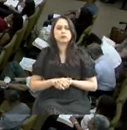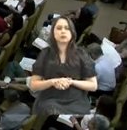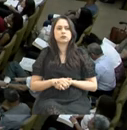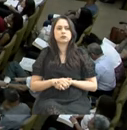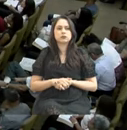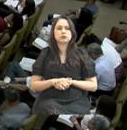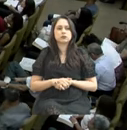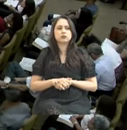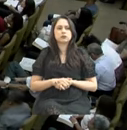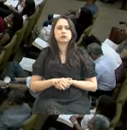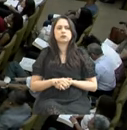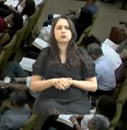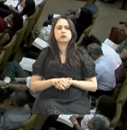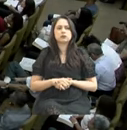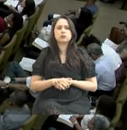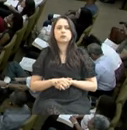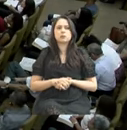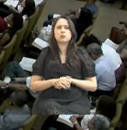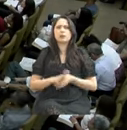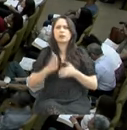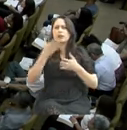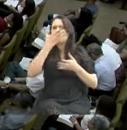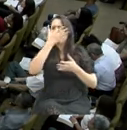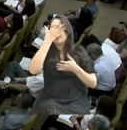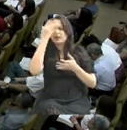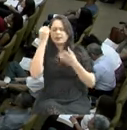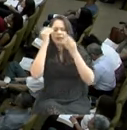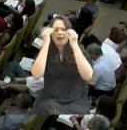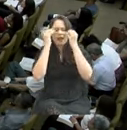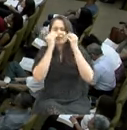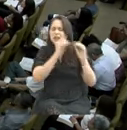Não, não conviva mais com ele.